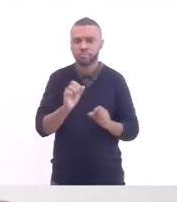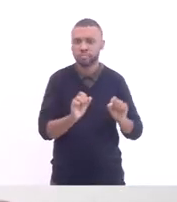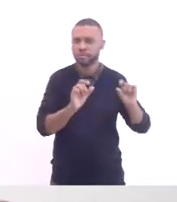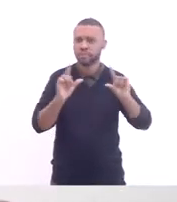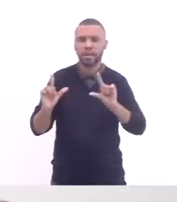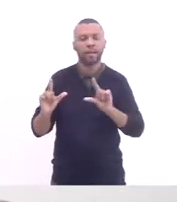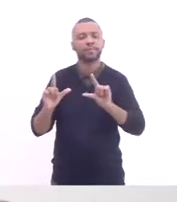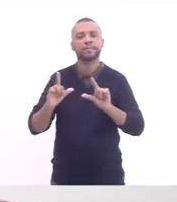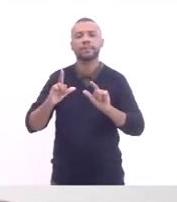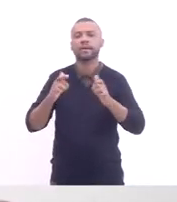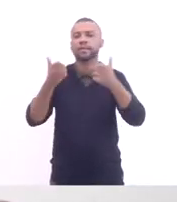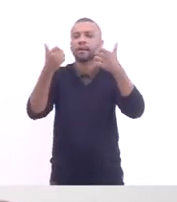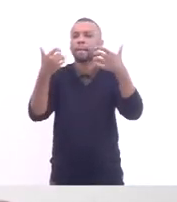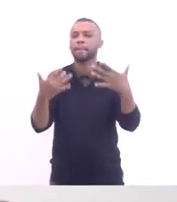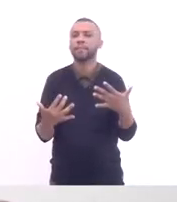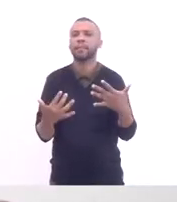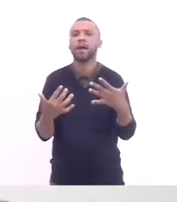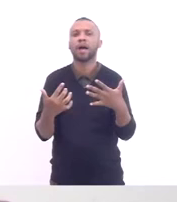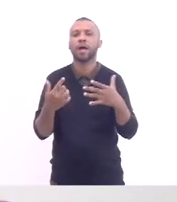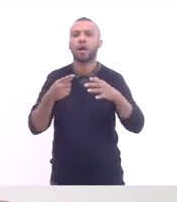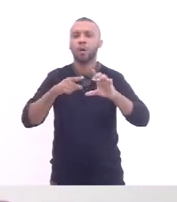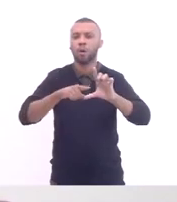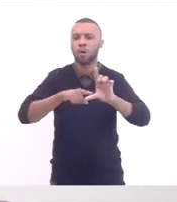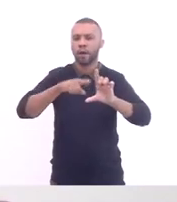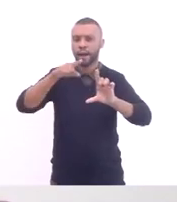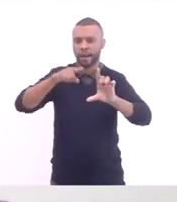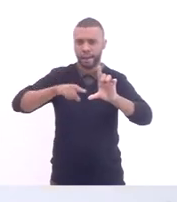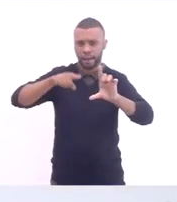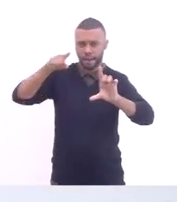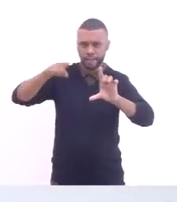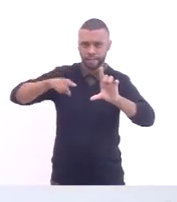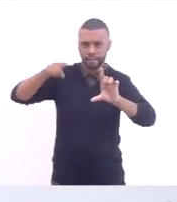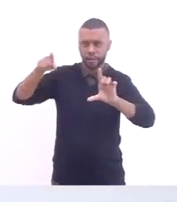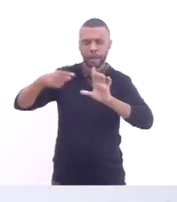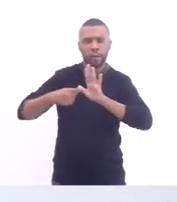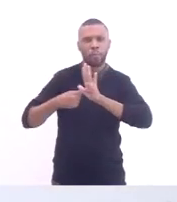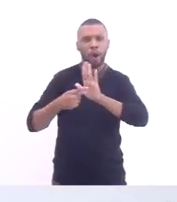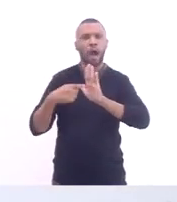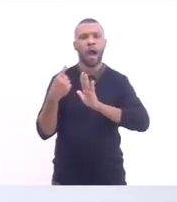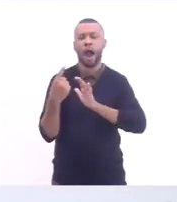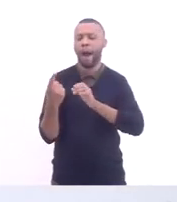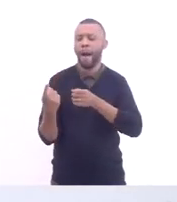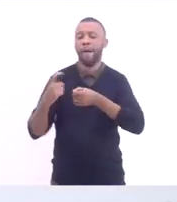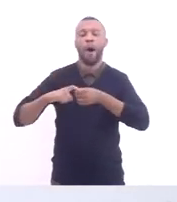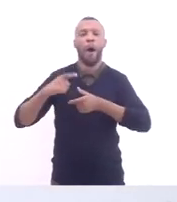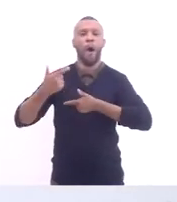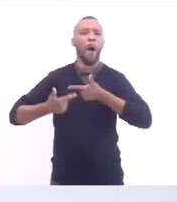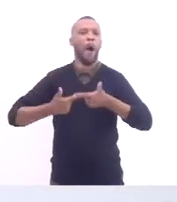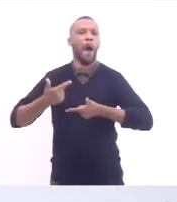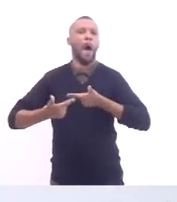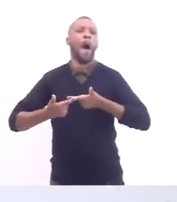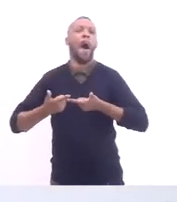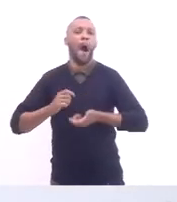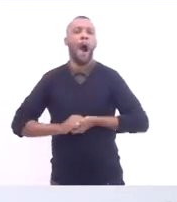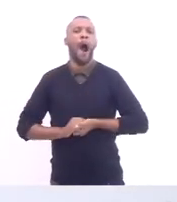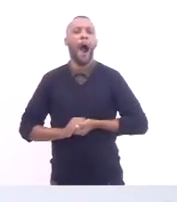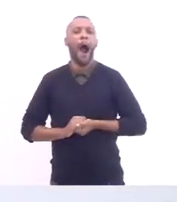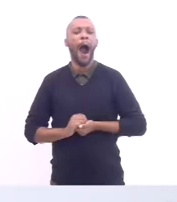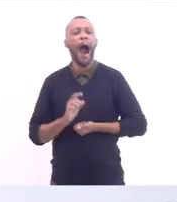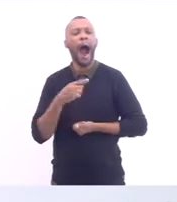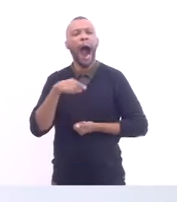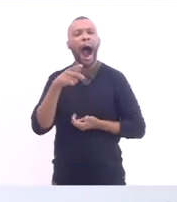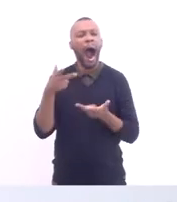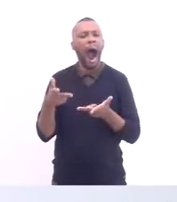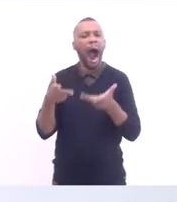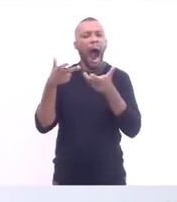apresenta um gráfico que demonstra a nossa retomada da atividade econômica. Como é possível observar,